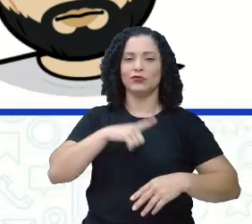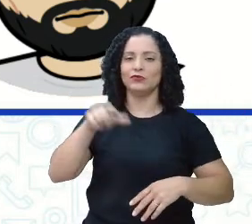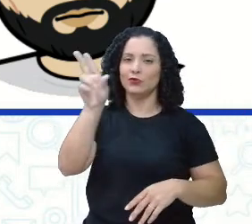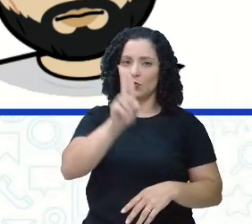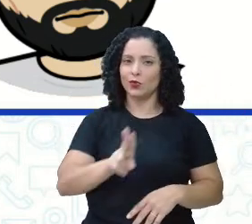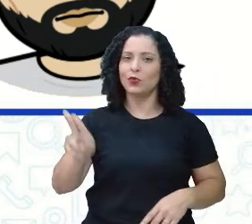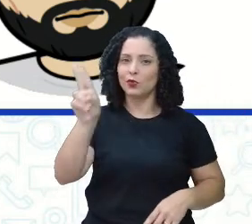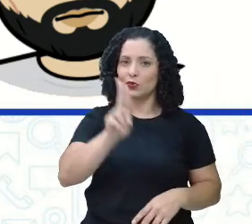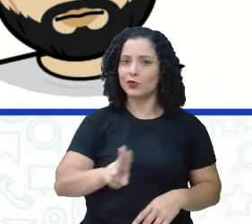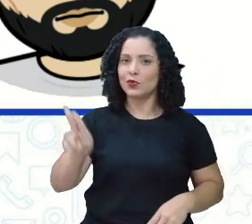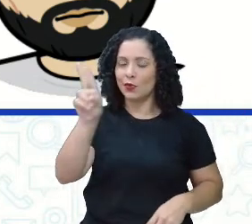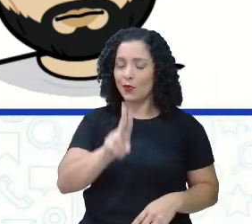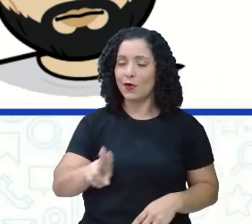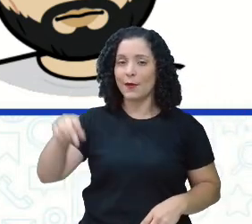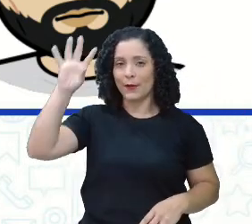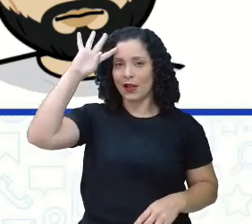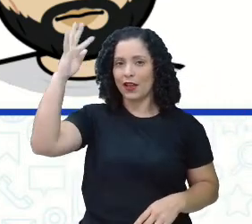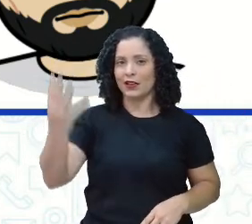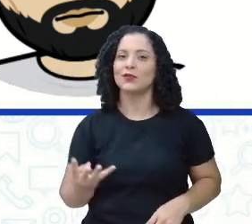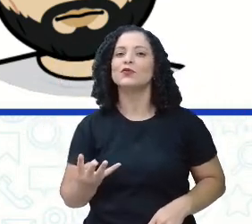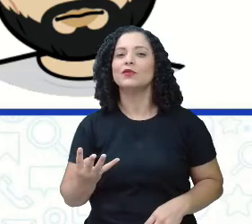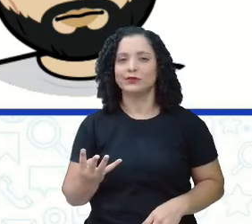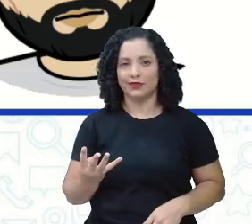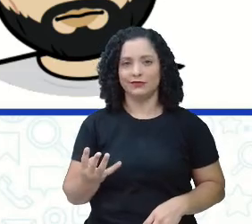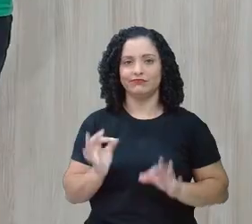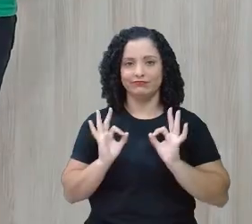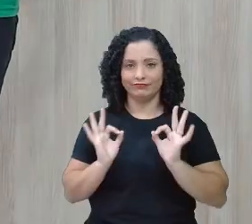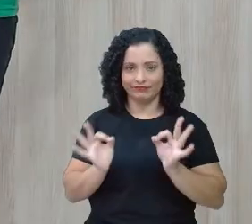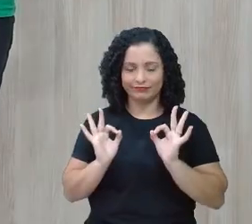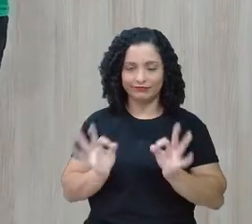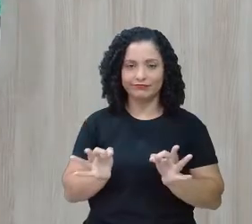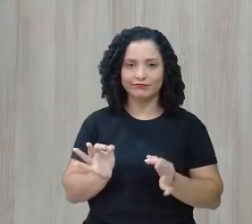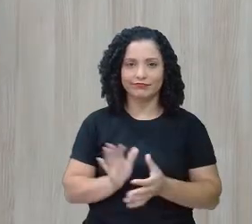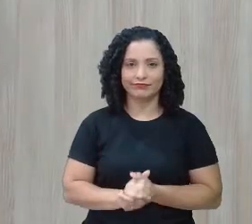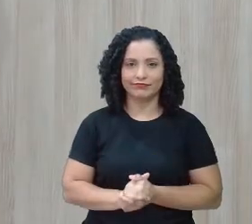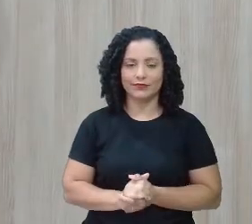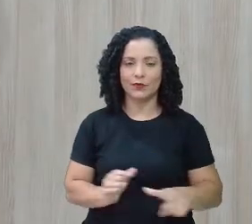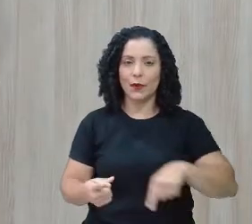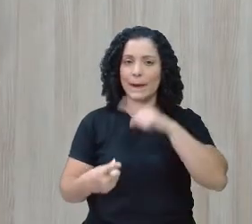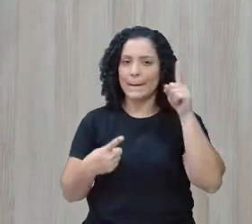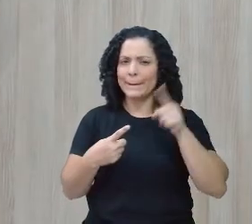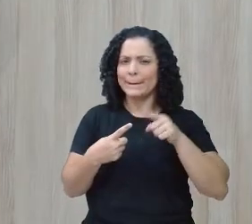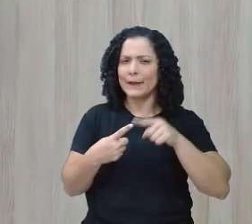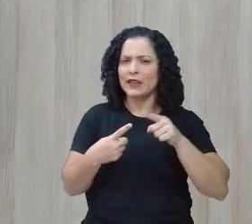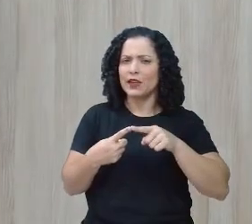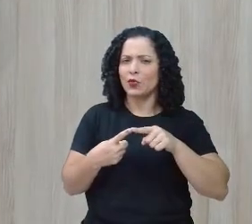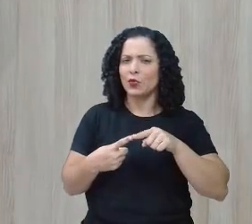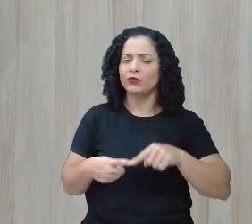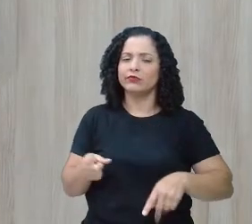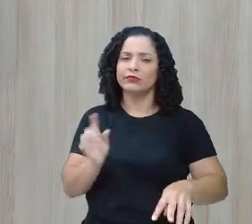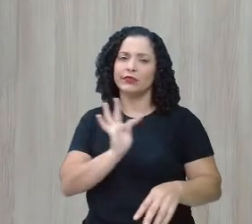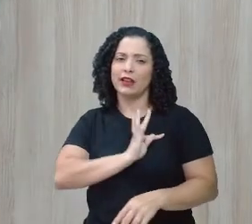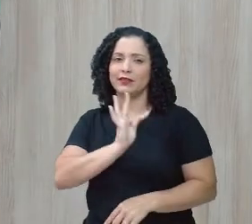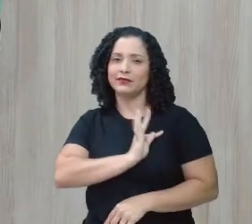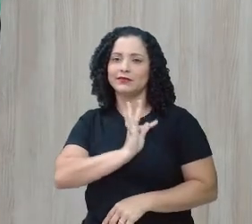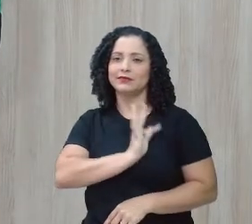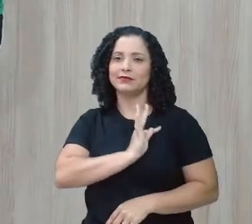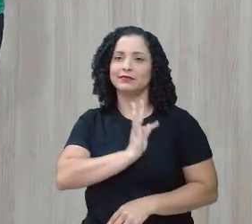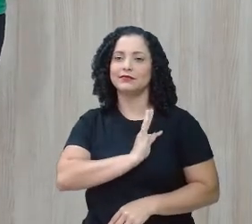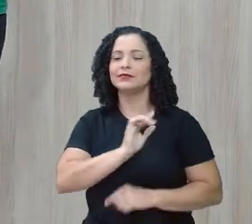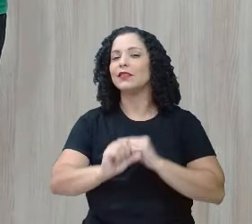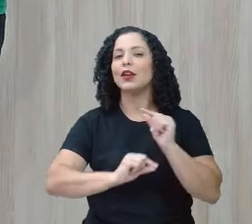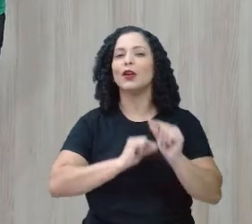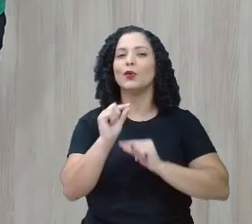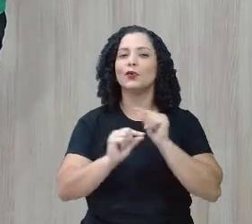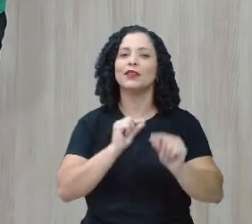utilizou para resolver um sistema de equação, tá bom? O primeiro método, a primeira técnica que a gente vai apresentar é